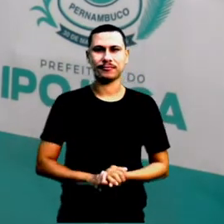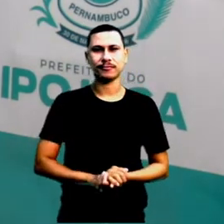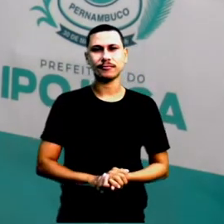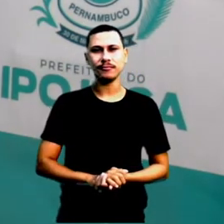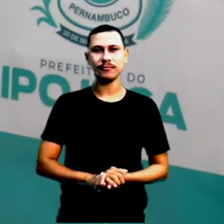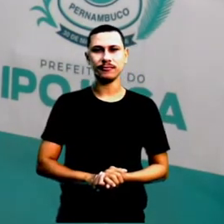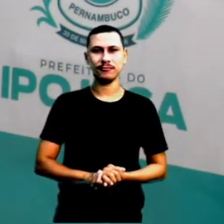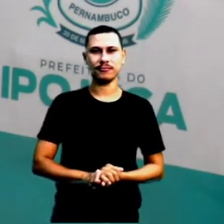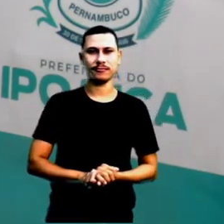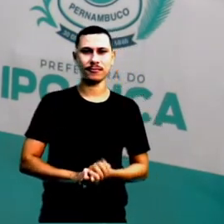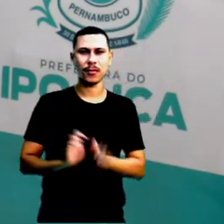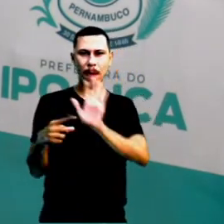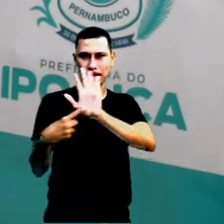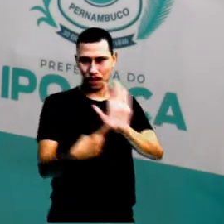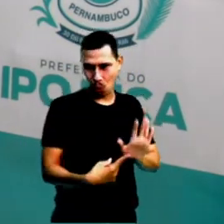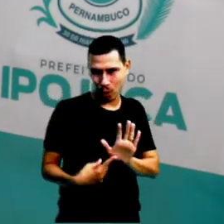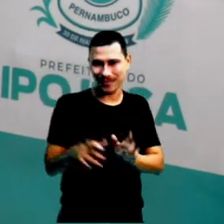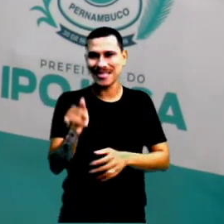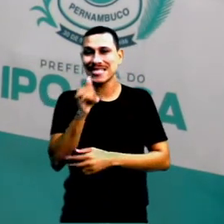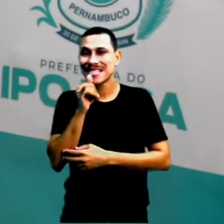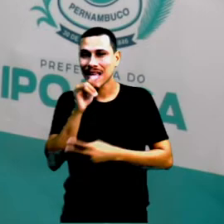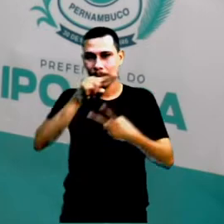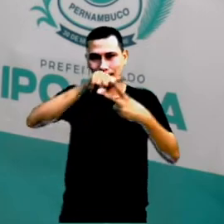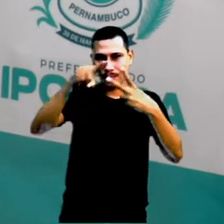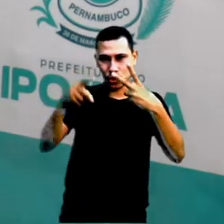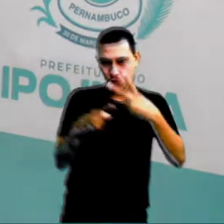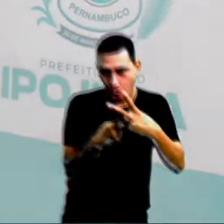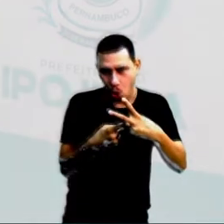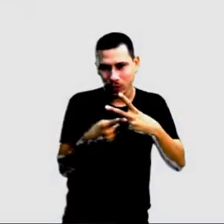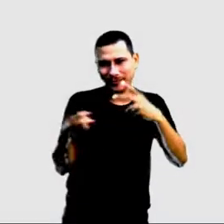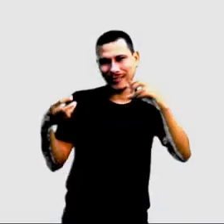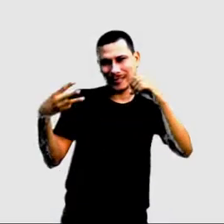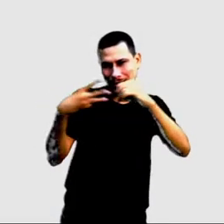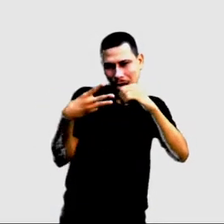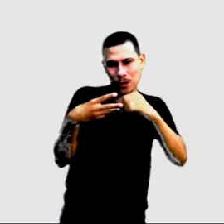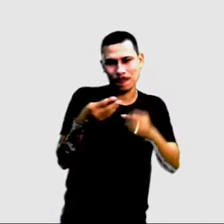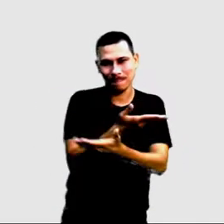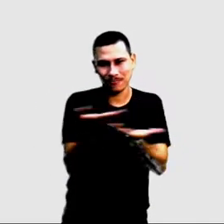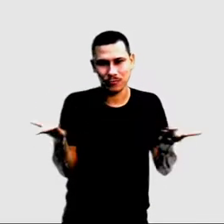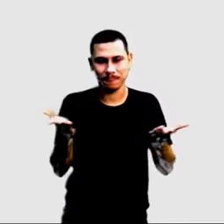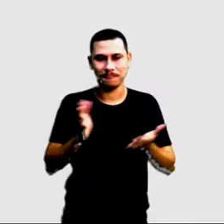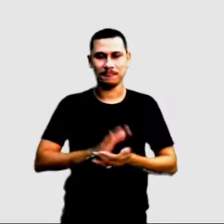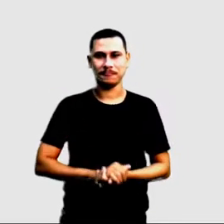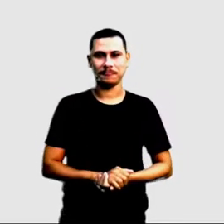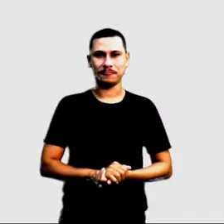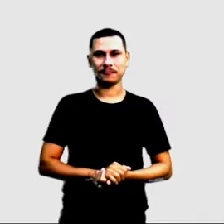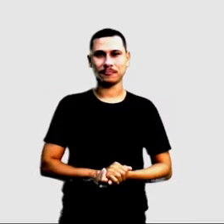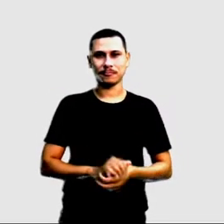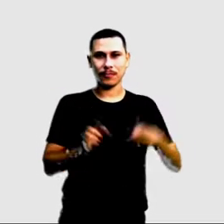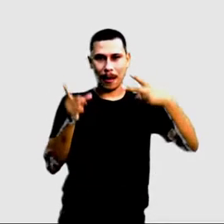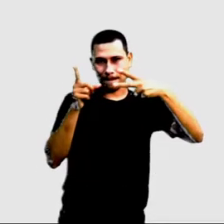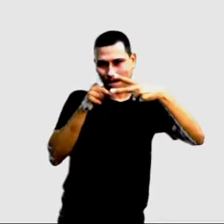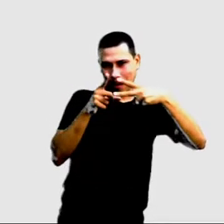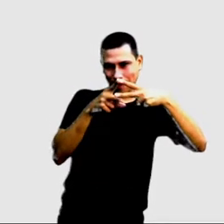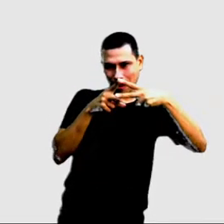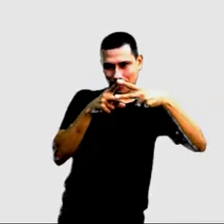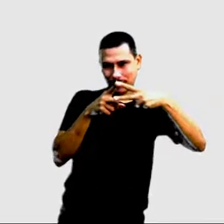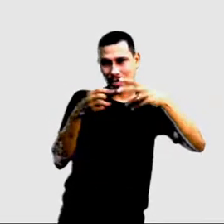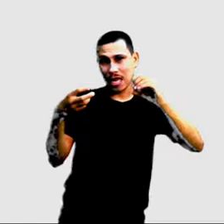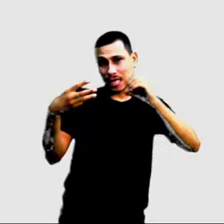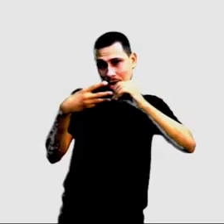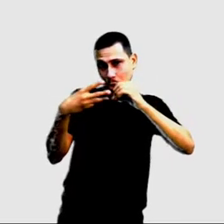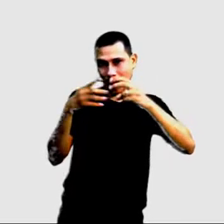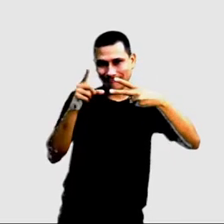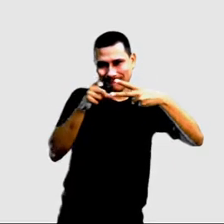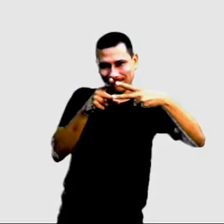né? Eu mostrei dois exemplos de células aí para você, né? As procariontes,